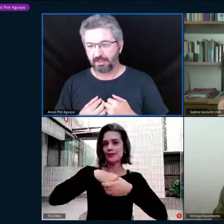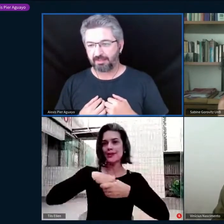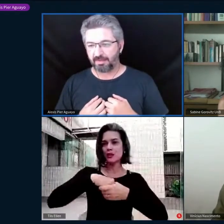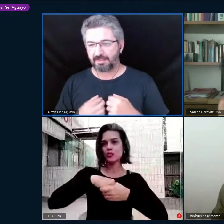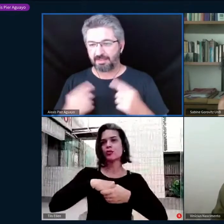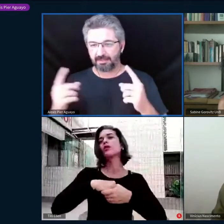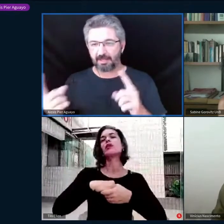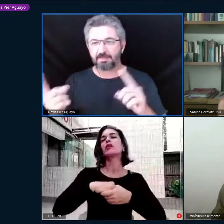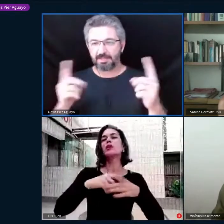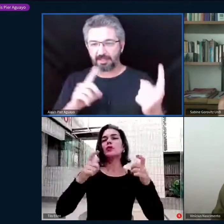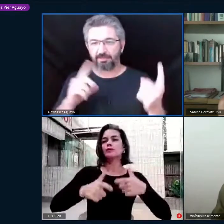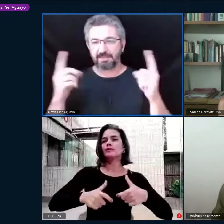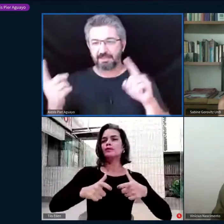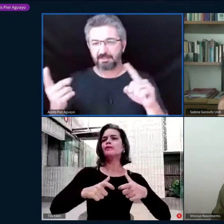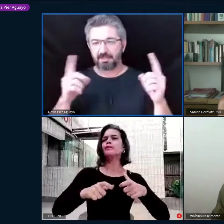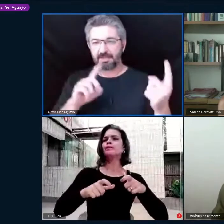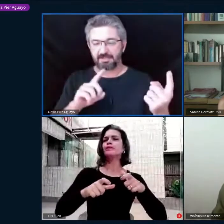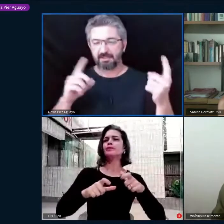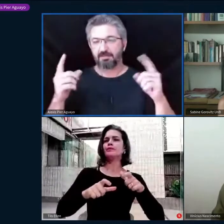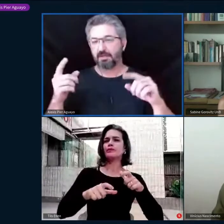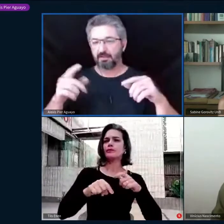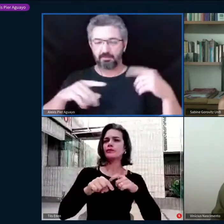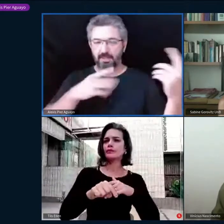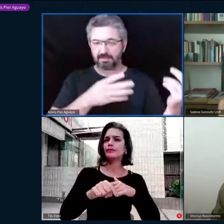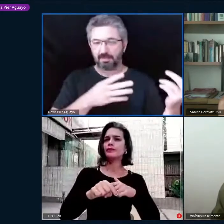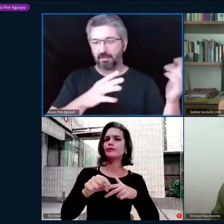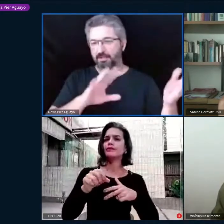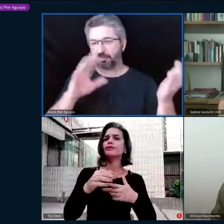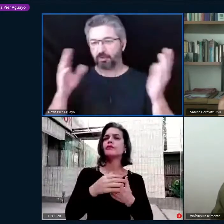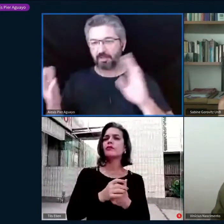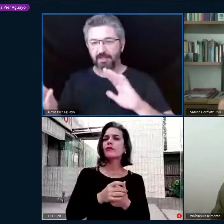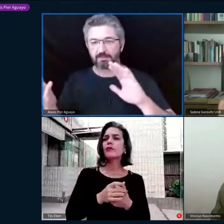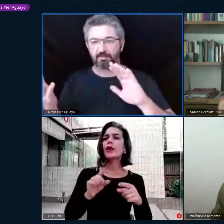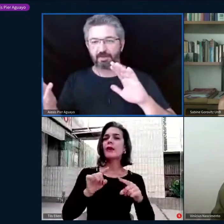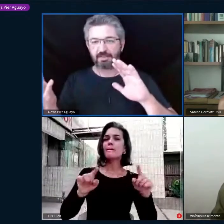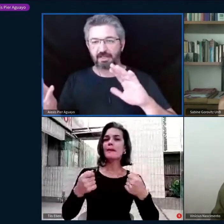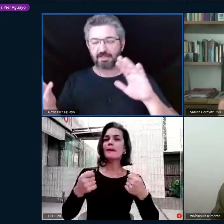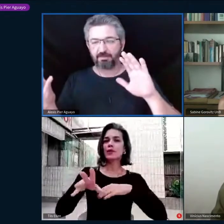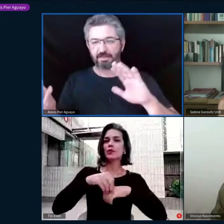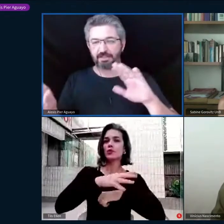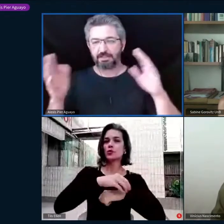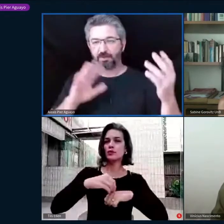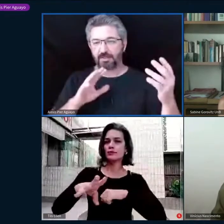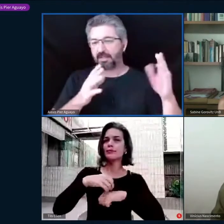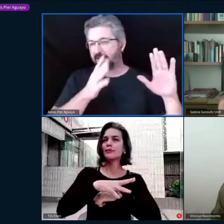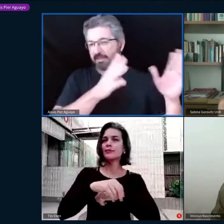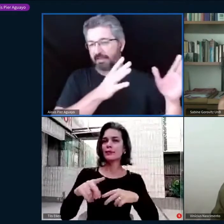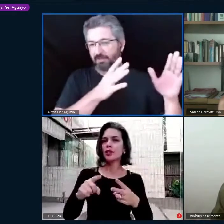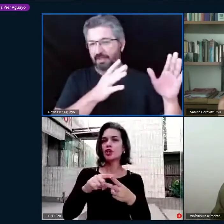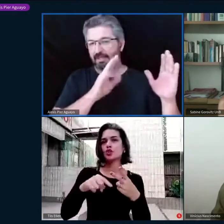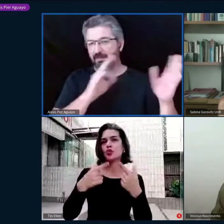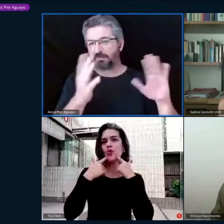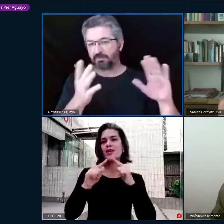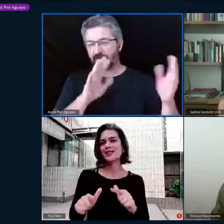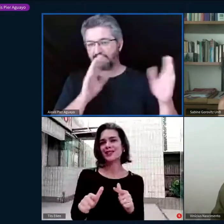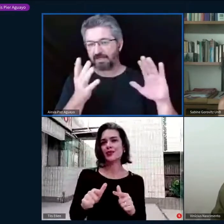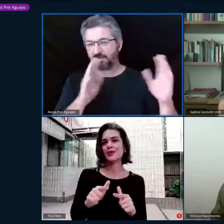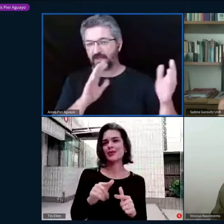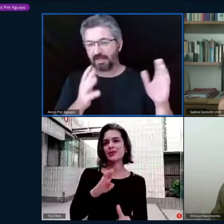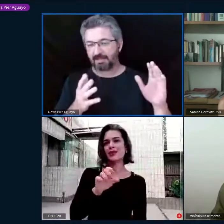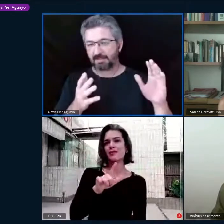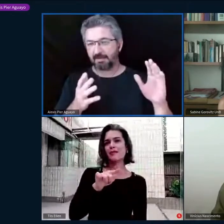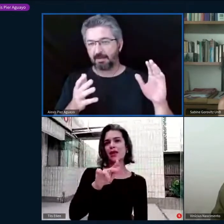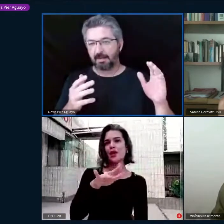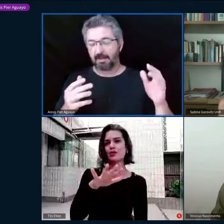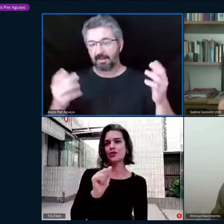bilíngues. Então, esses intérpretes têm que fazer essa mediação. No caso da Bélgica, do holandês para o francês, do francês para o holandês, e no Canadá, do